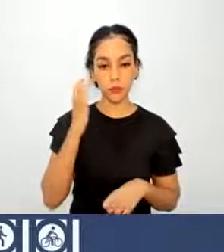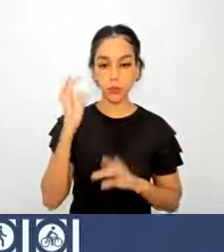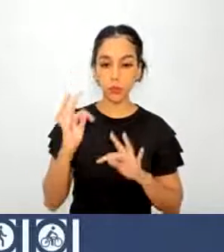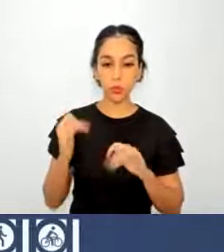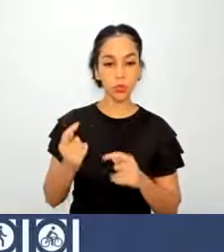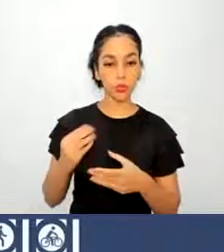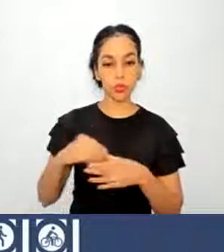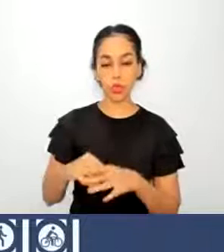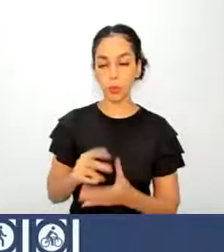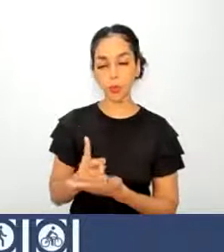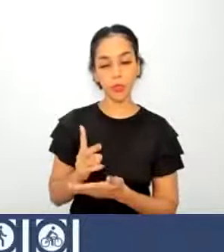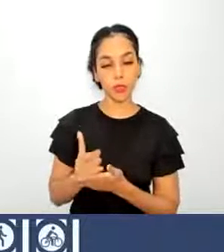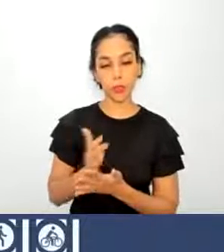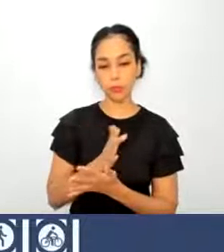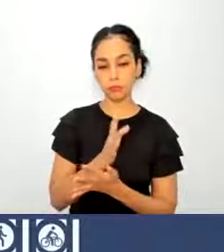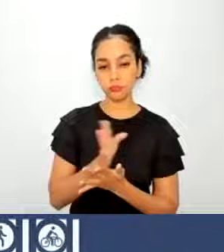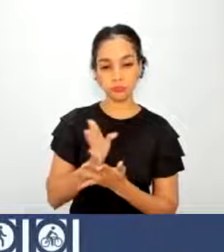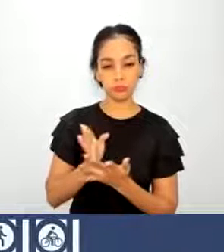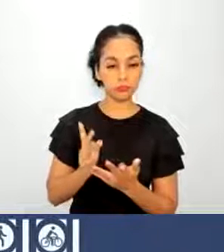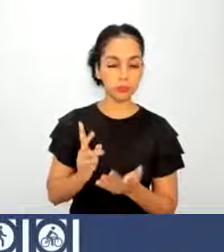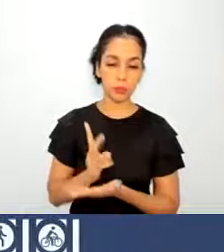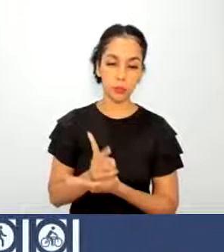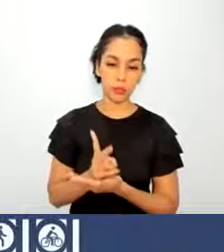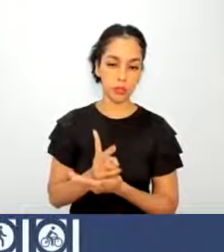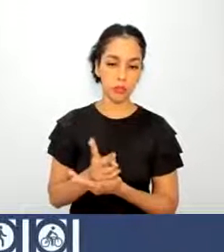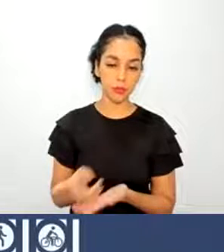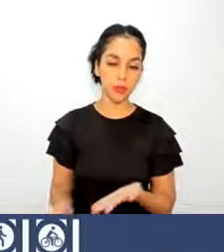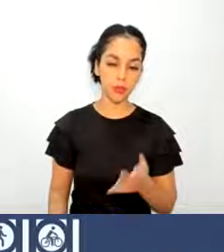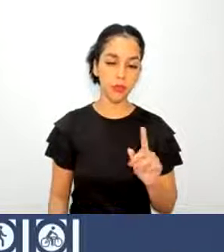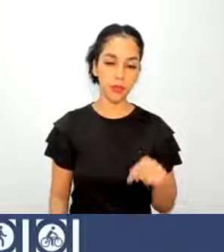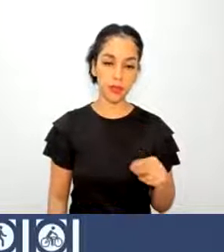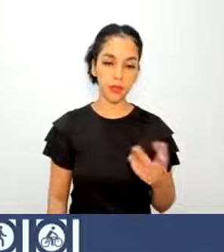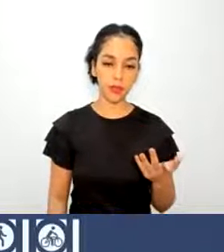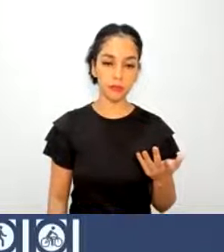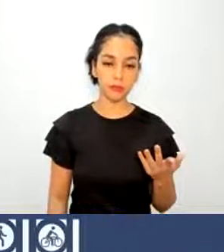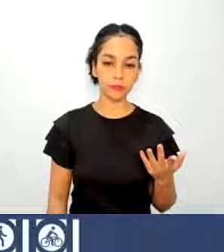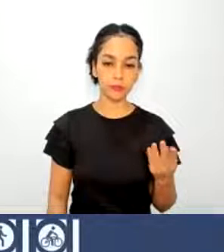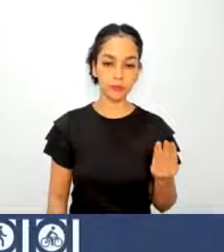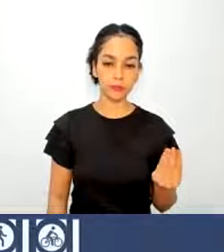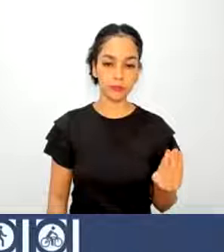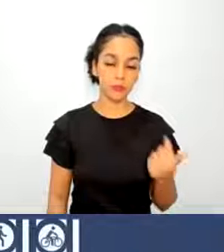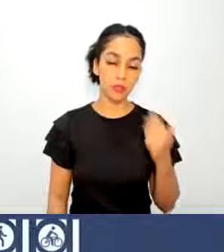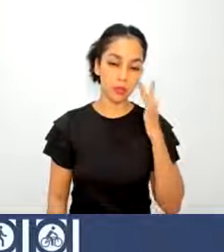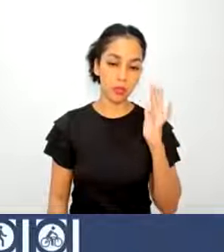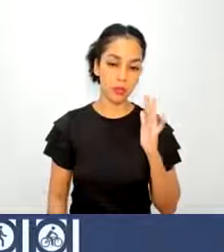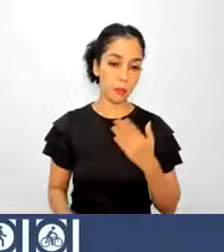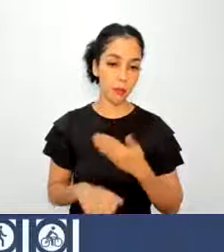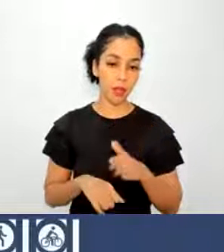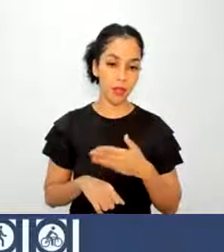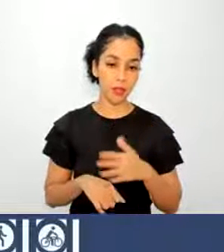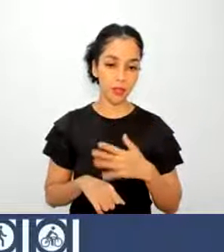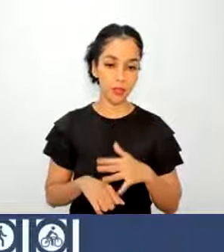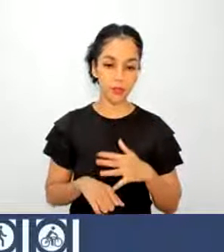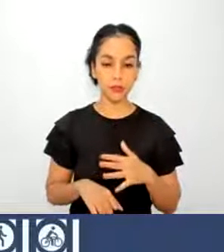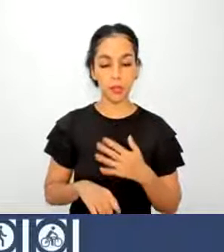mesmo guarda-chuva, que é um guarda-chuva, sei lá, a gente pode dizer que, não sei, práticas contra-hegemônicas. Eu